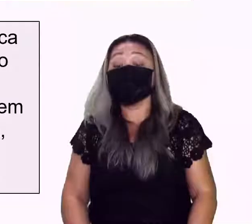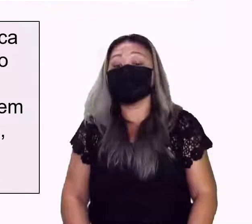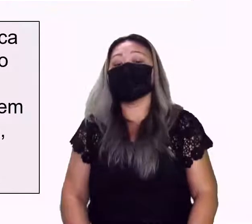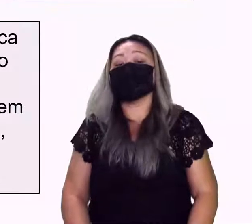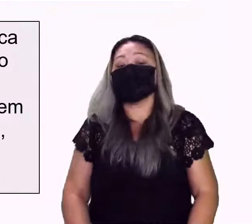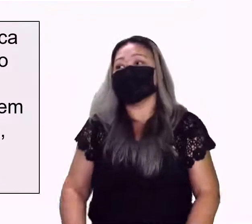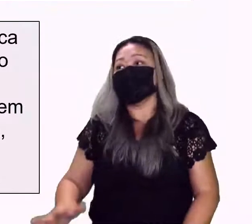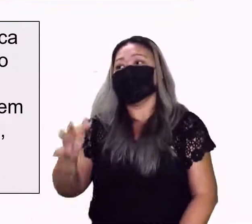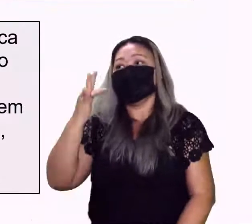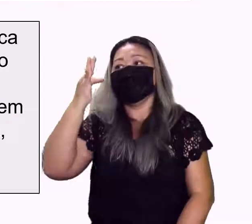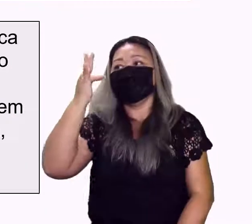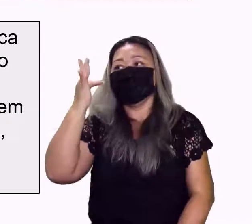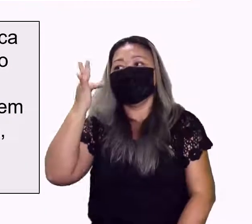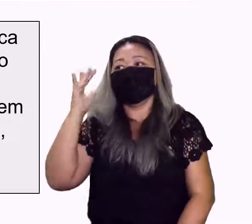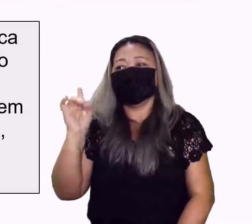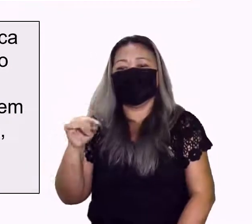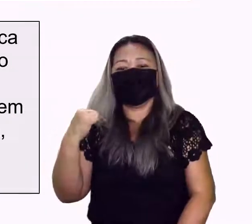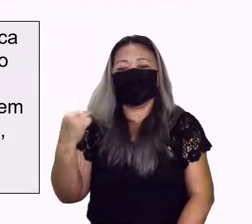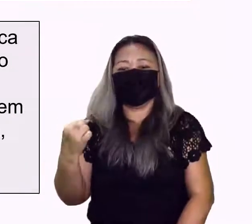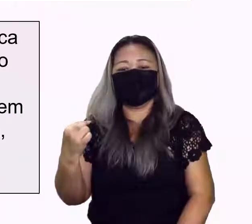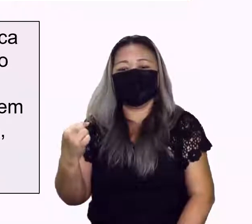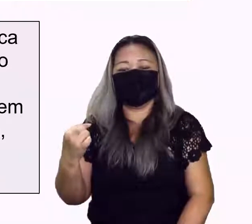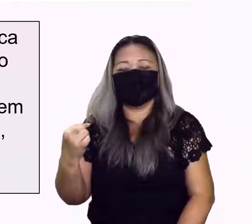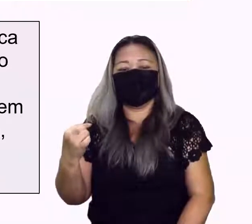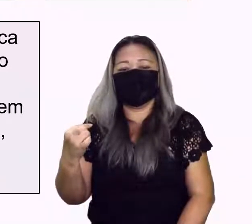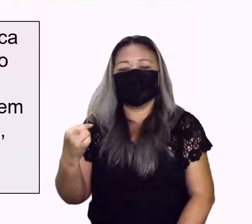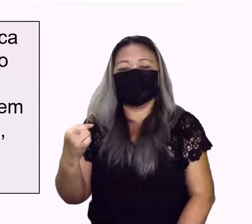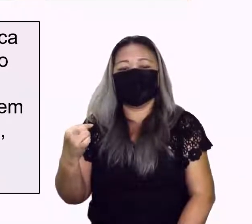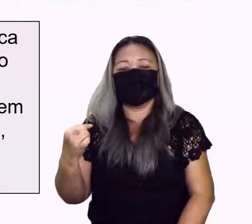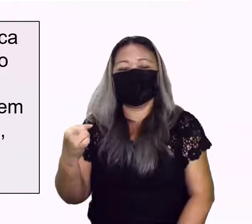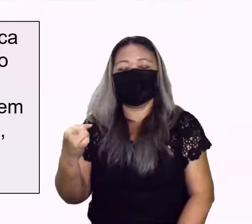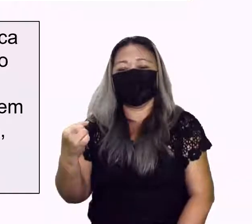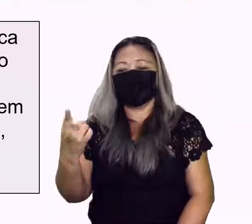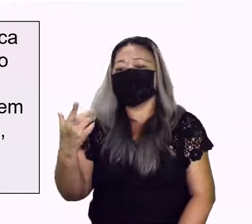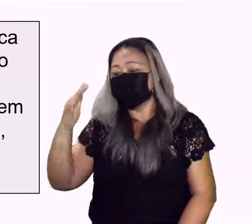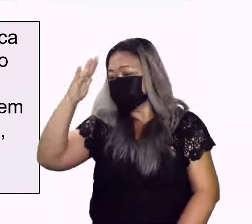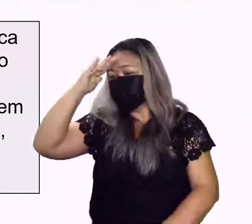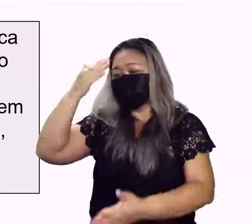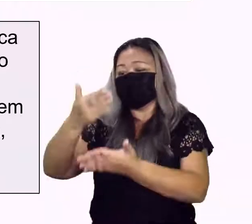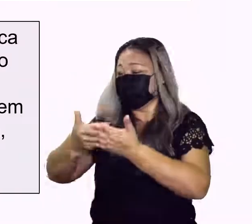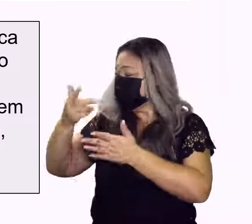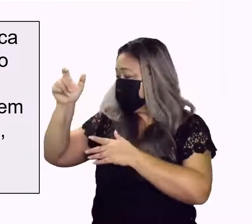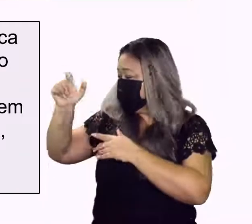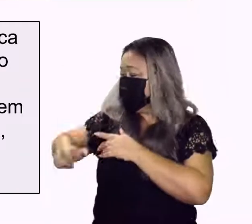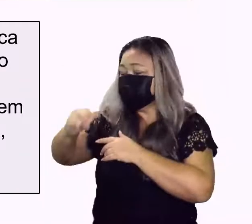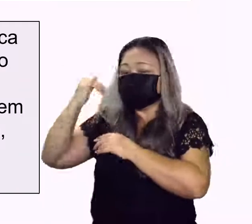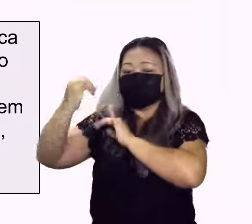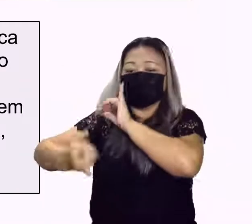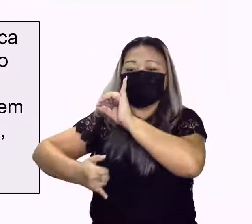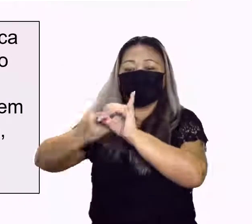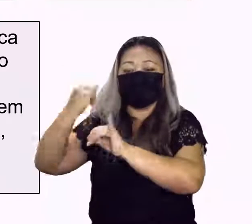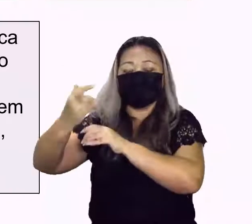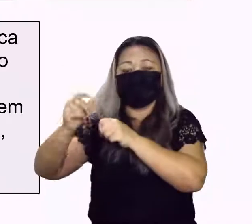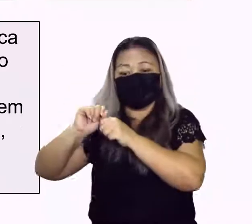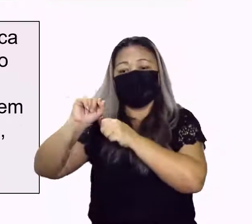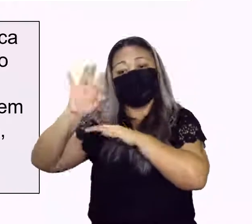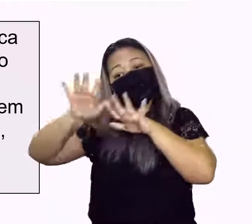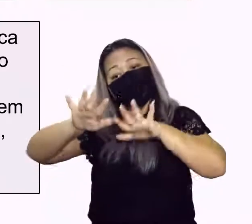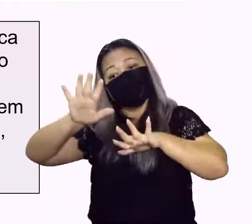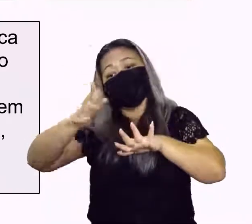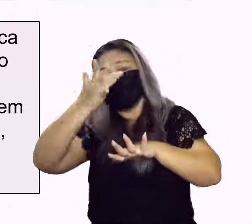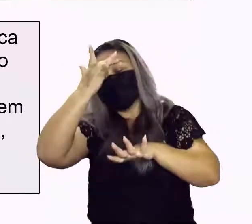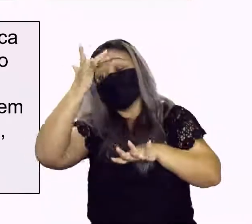Vamos lá. Então, ó. Apenas depositar a fé no narrador. Muito legal. Tem pessoas que se encantam com